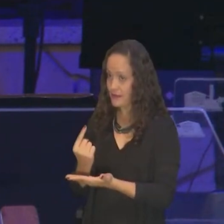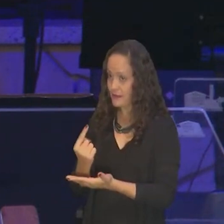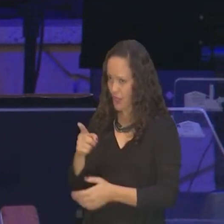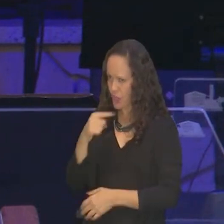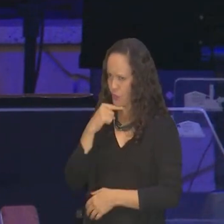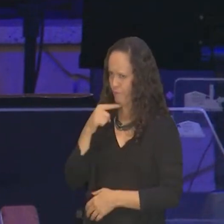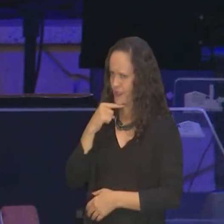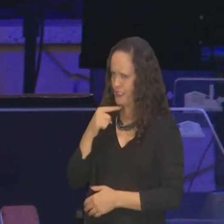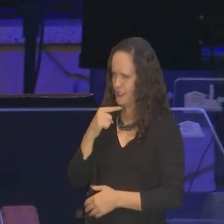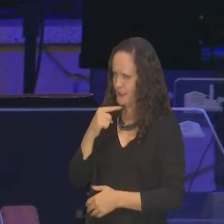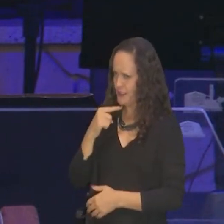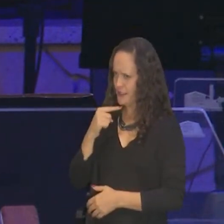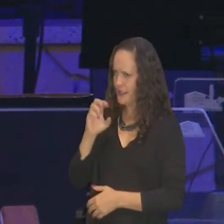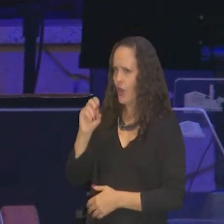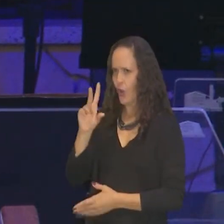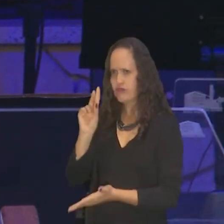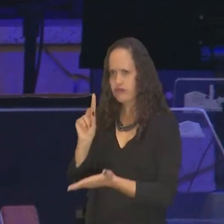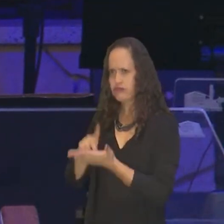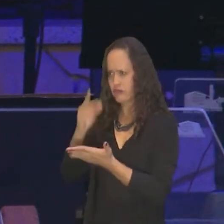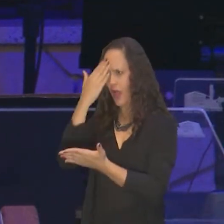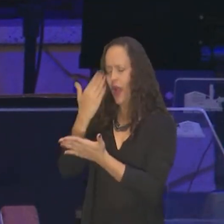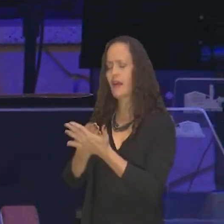ou não que Jesus vai voltar?